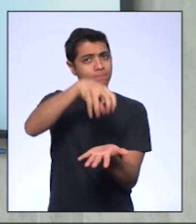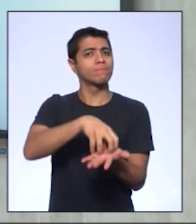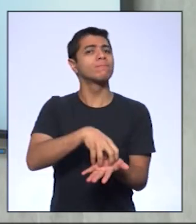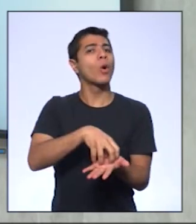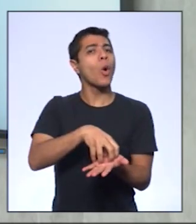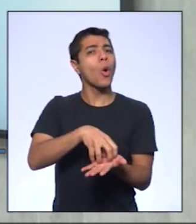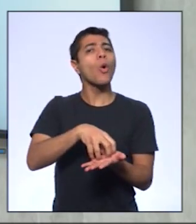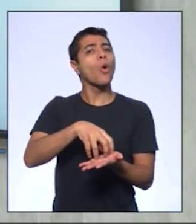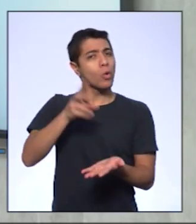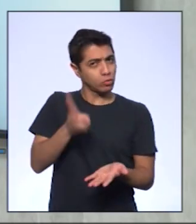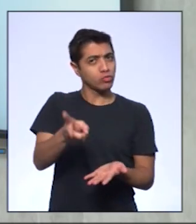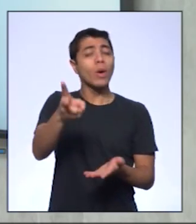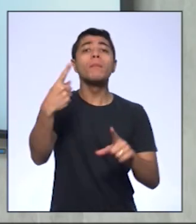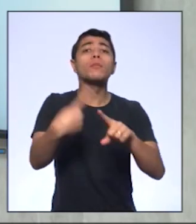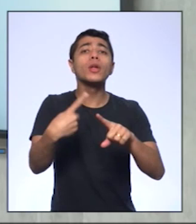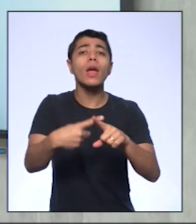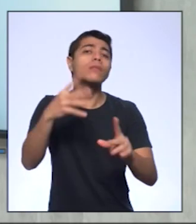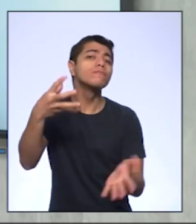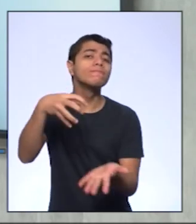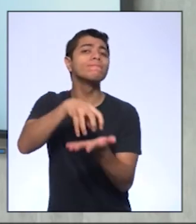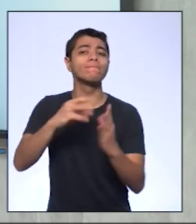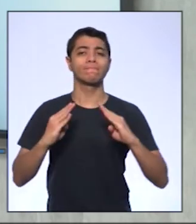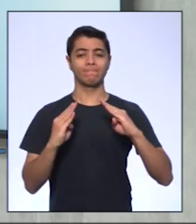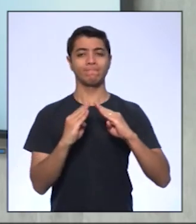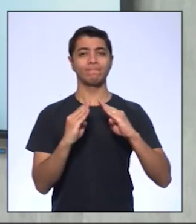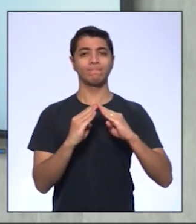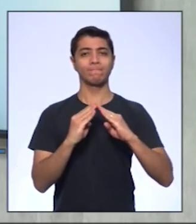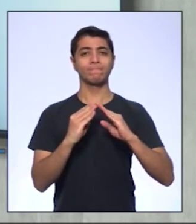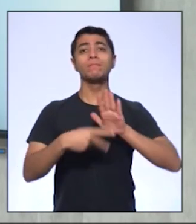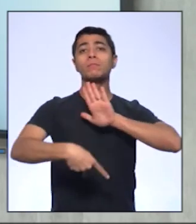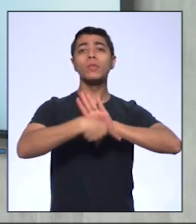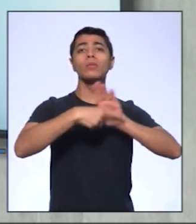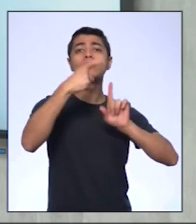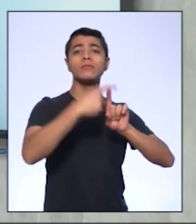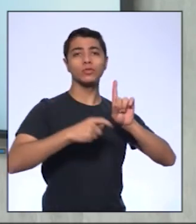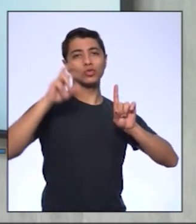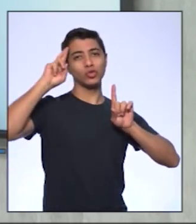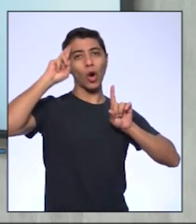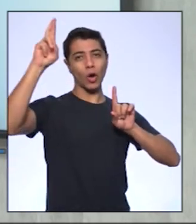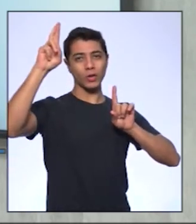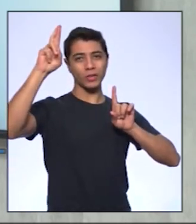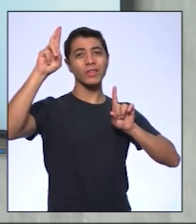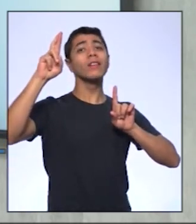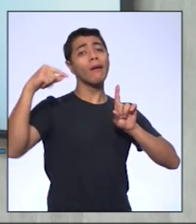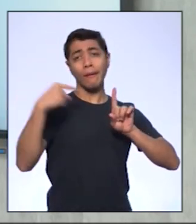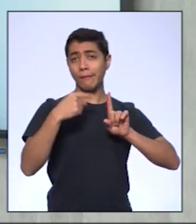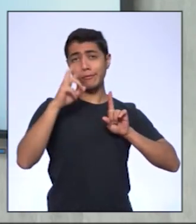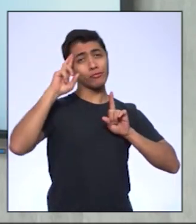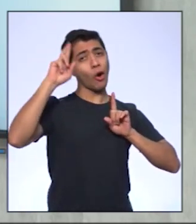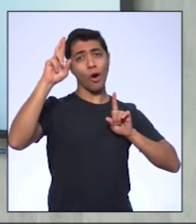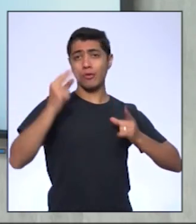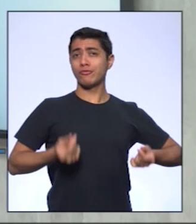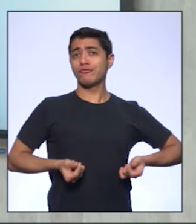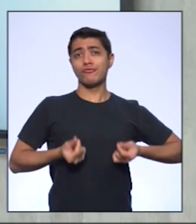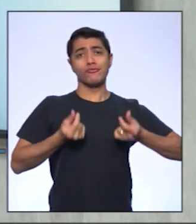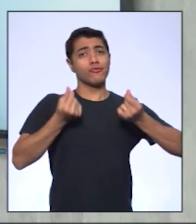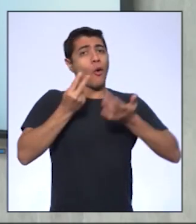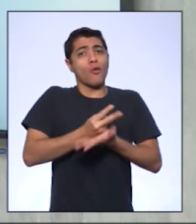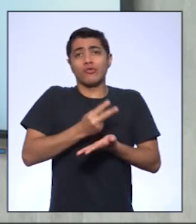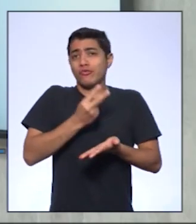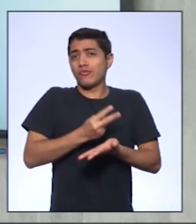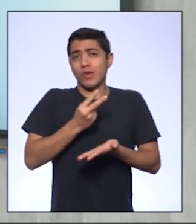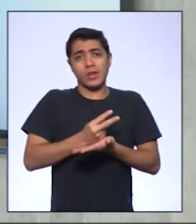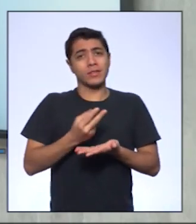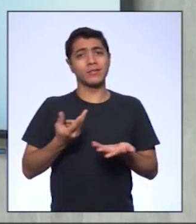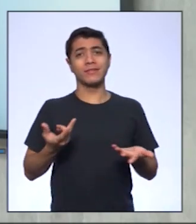senhores. Os nobres donos de terra continuam sendo donos de terra, só que eles melhoram a produção no campo para atender a cidade. Isso